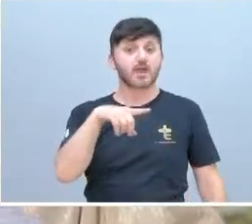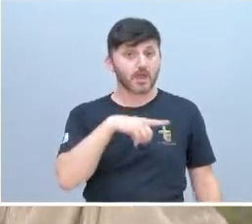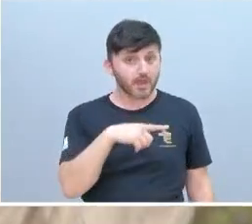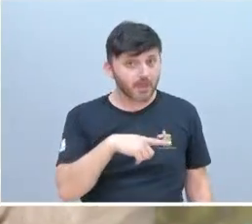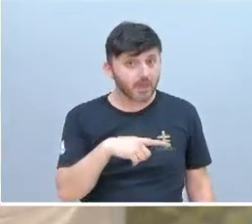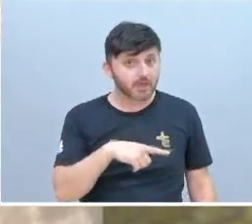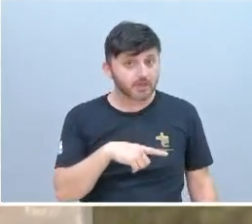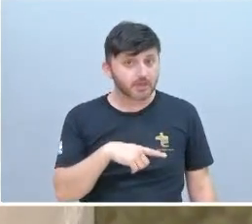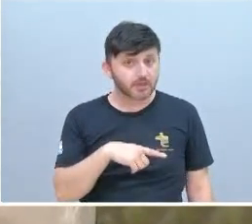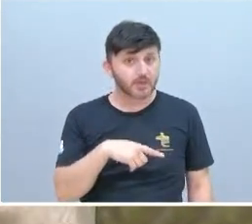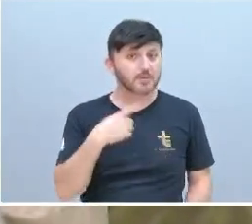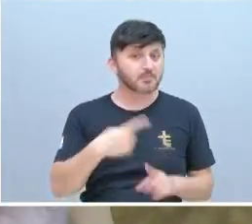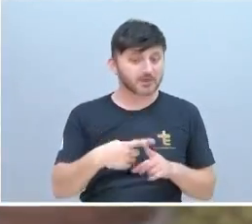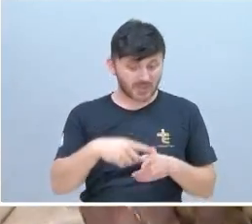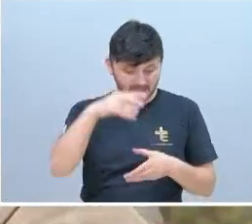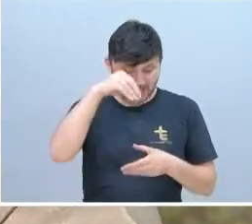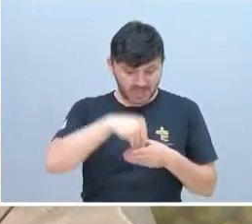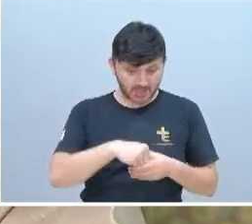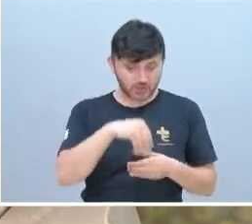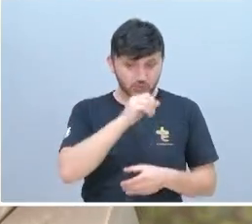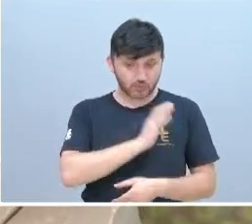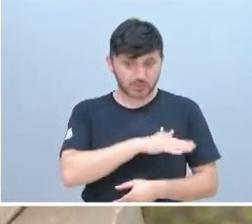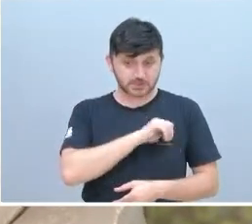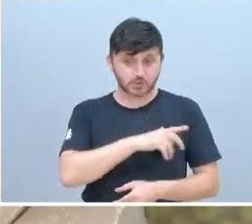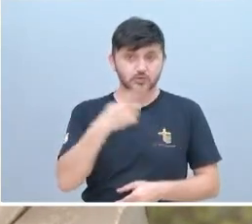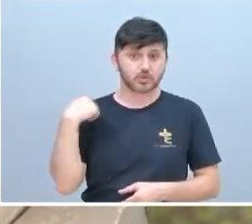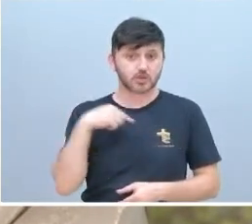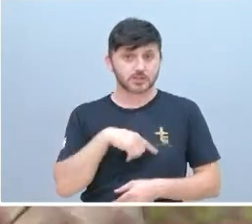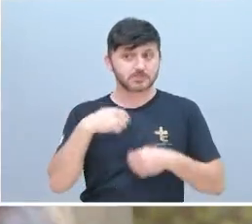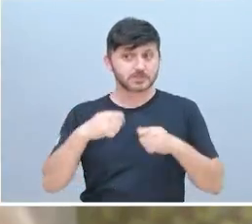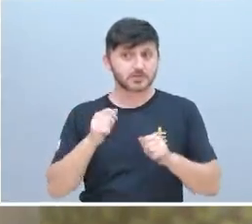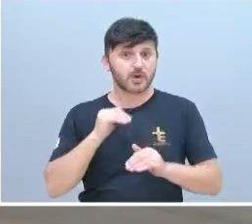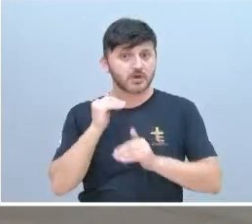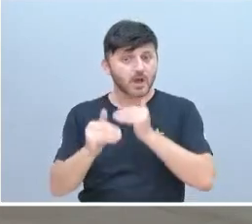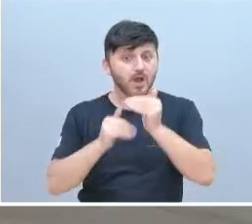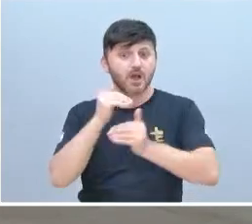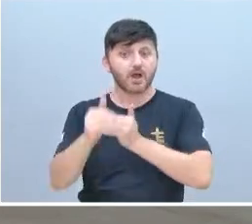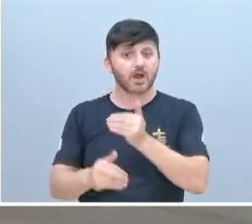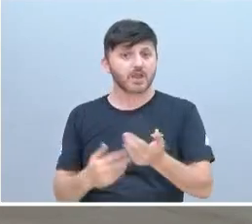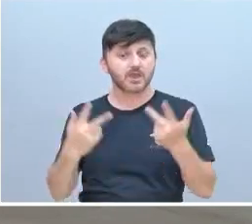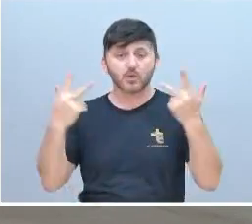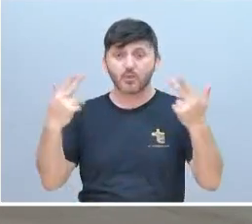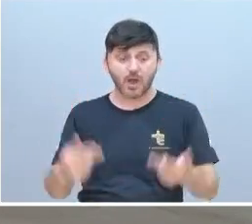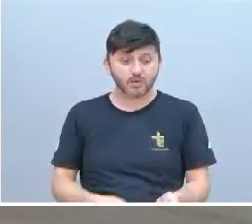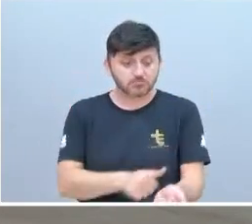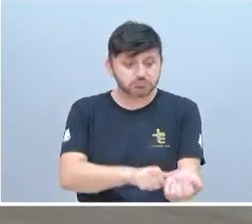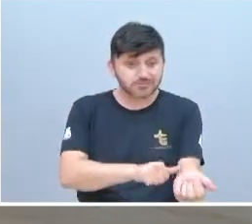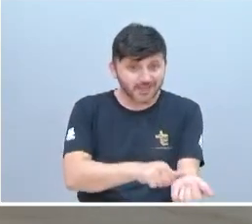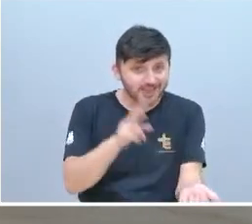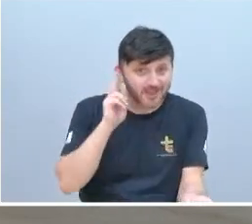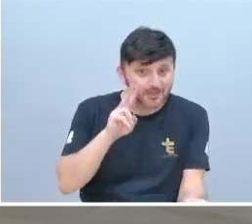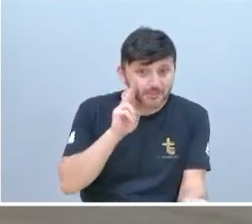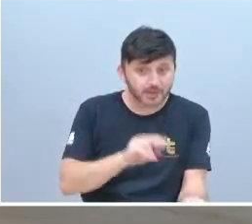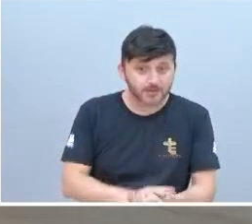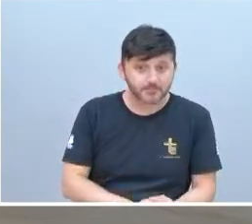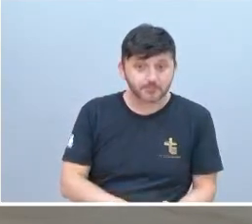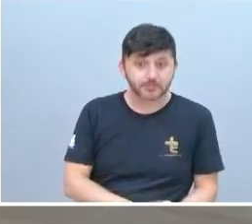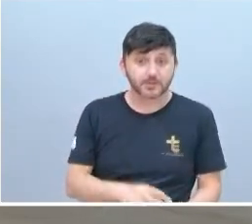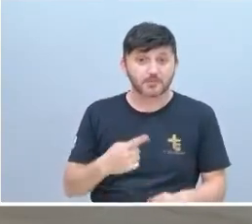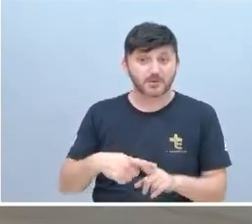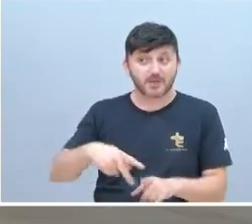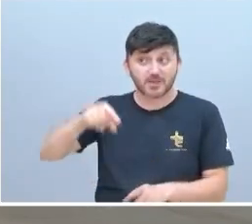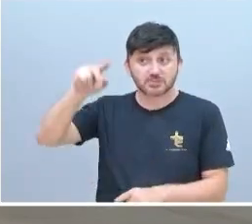E por que que nós não agimos como tal? Os batizados em Cristo morriam na boca das